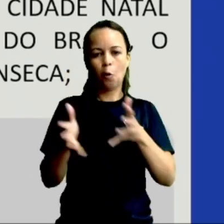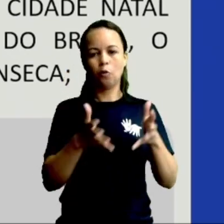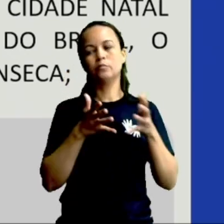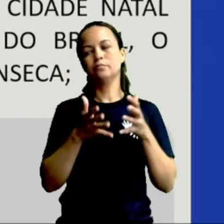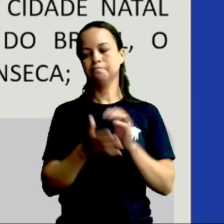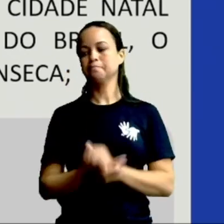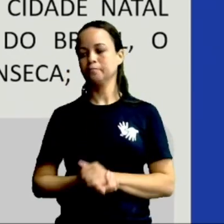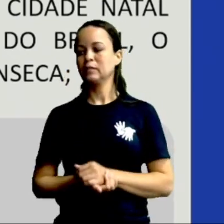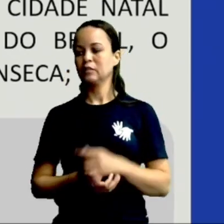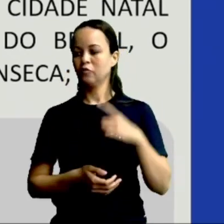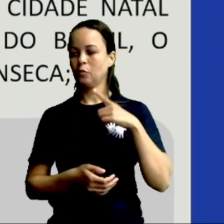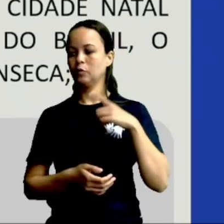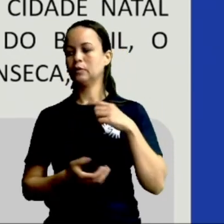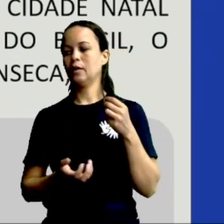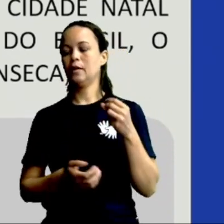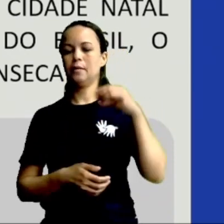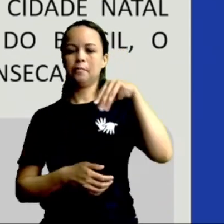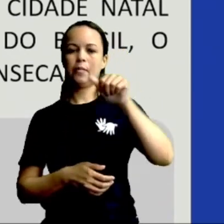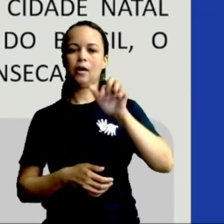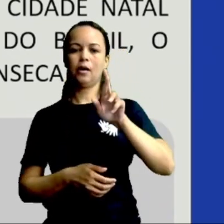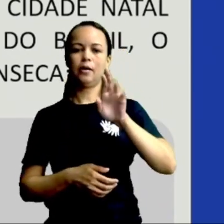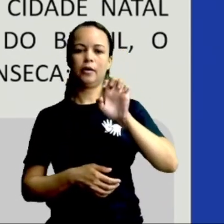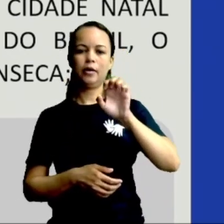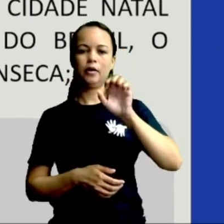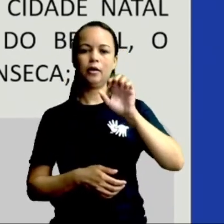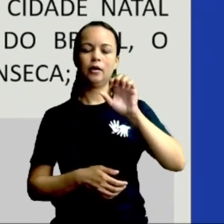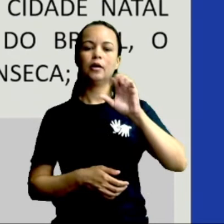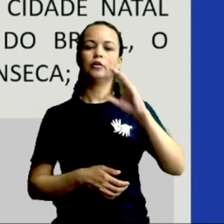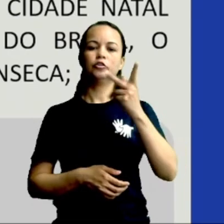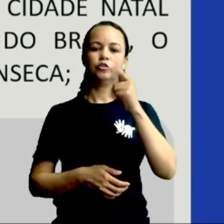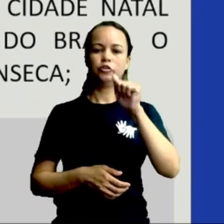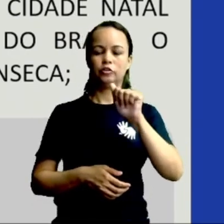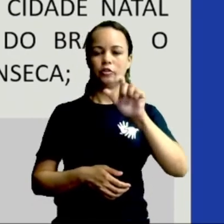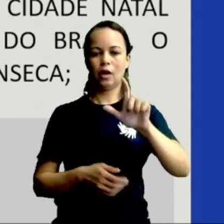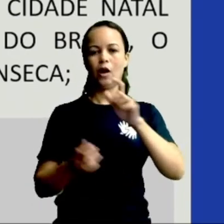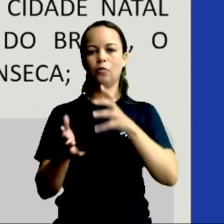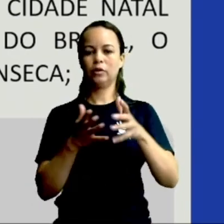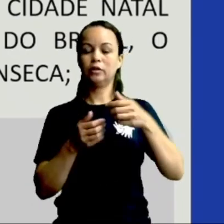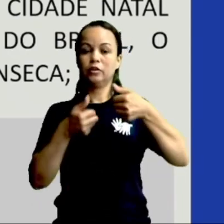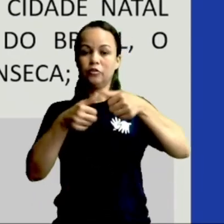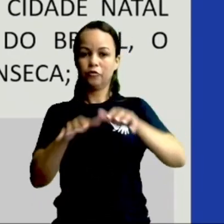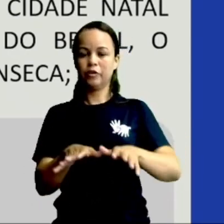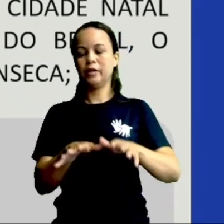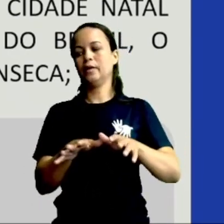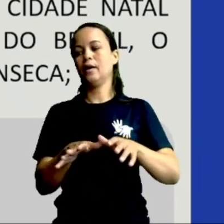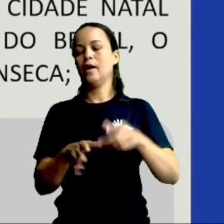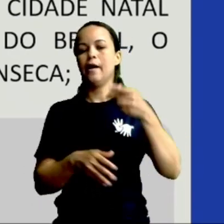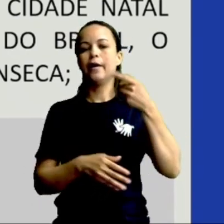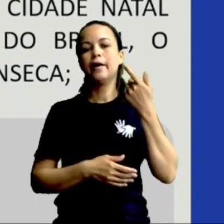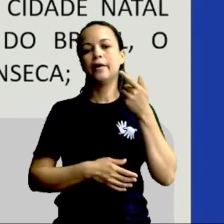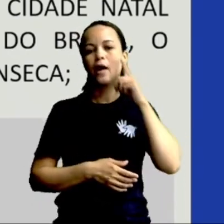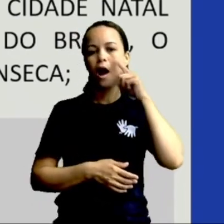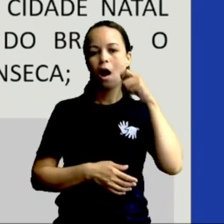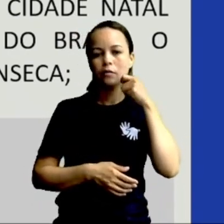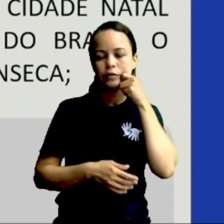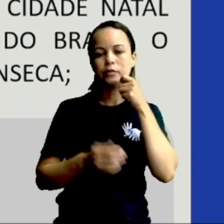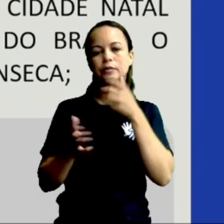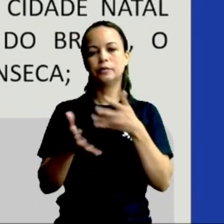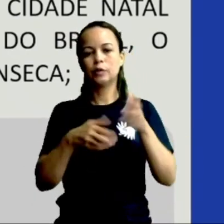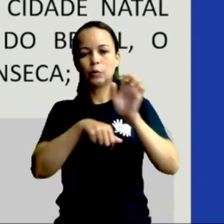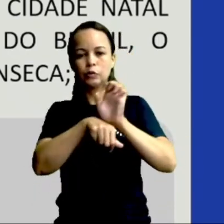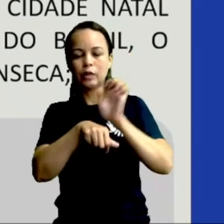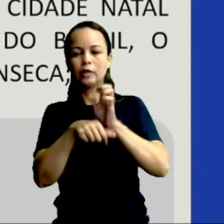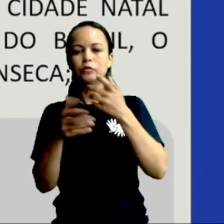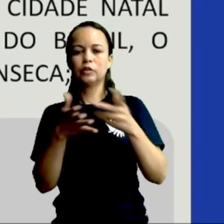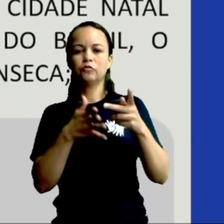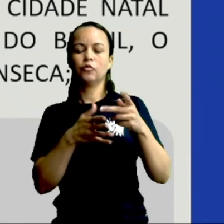ter Marechal Deodoro, que fica em Alagoas, pela sua arquitetura e por ser a cidade natal do nosso primeiro